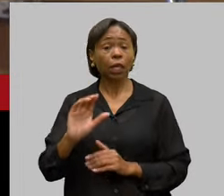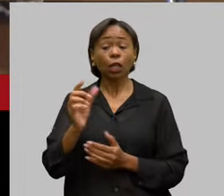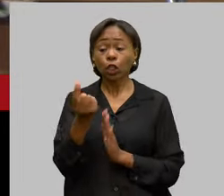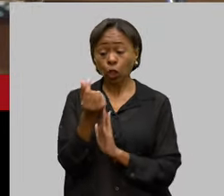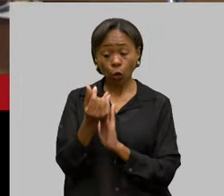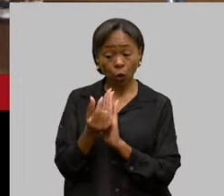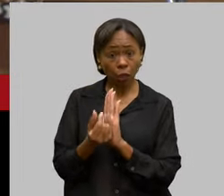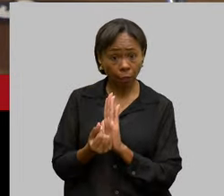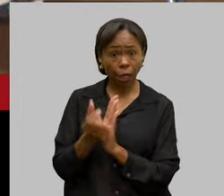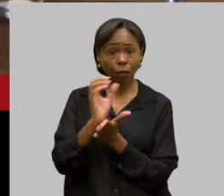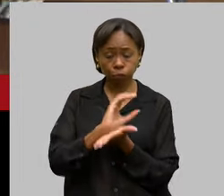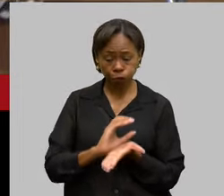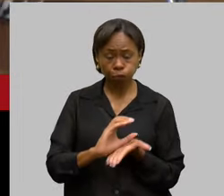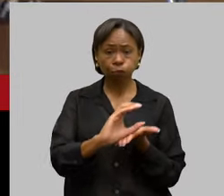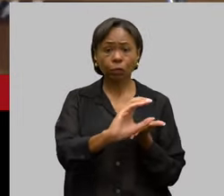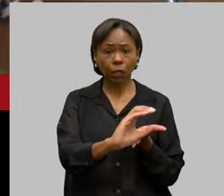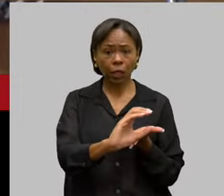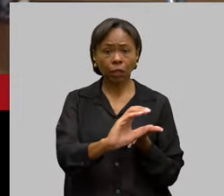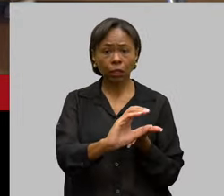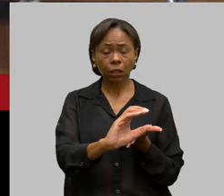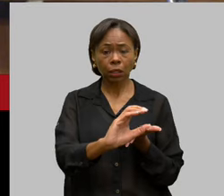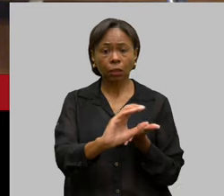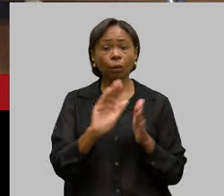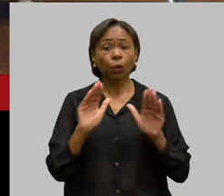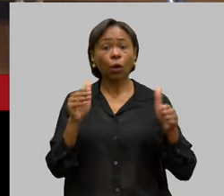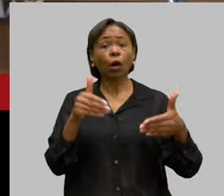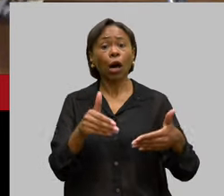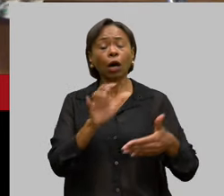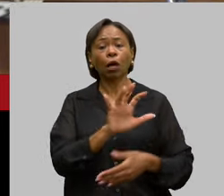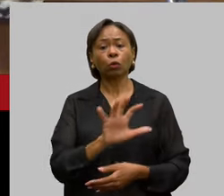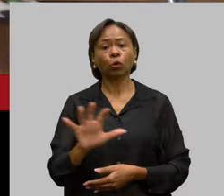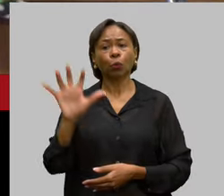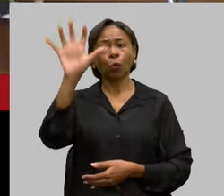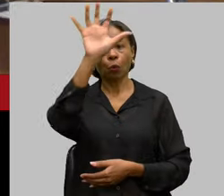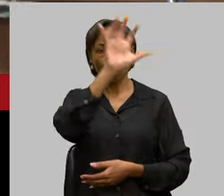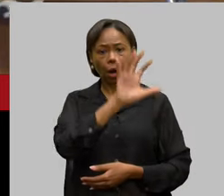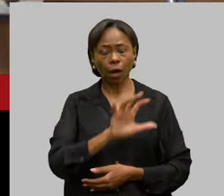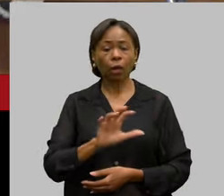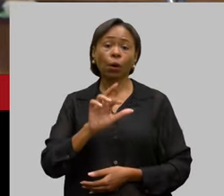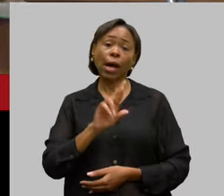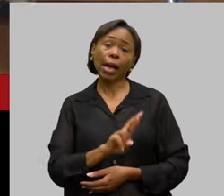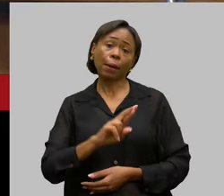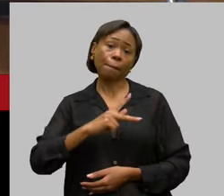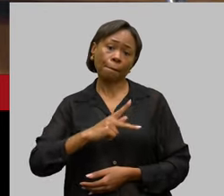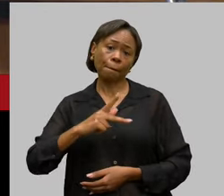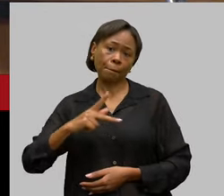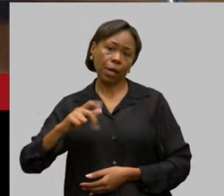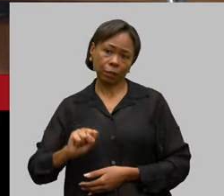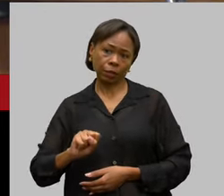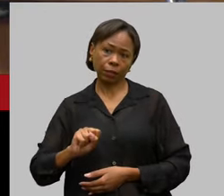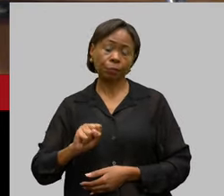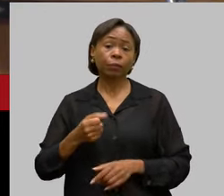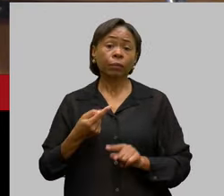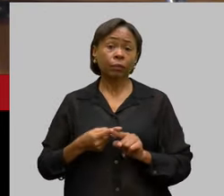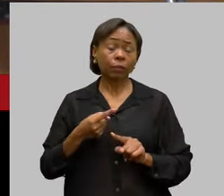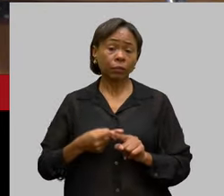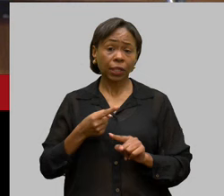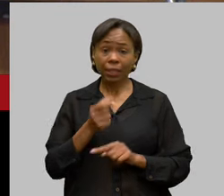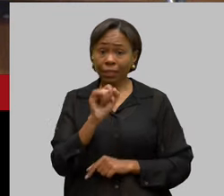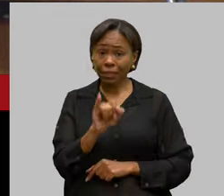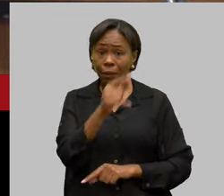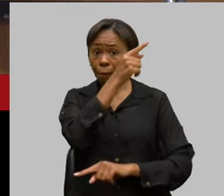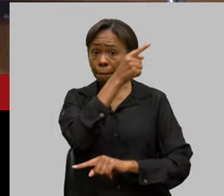destinar para os entes federativos para os rpps até porque a proibição de